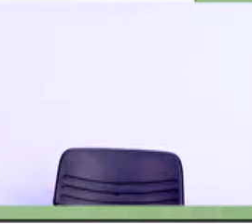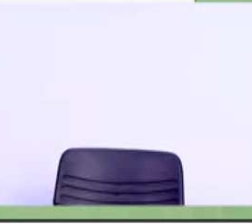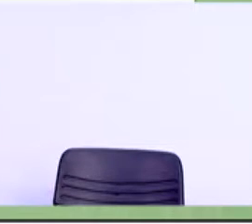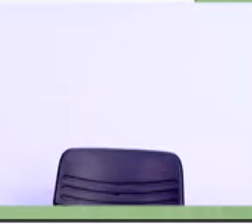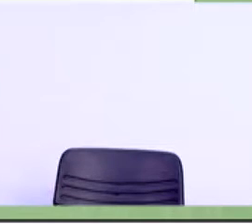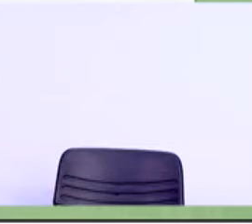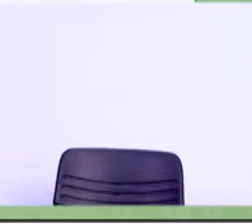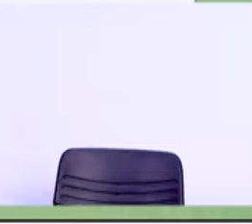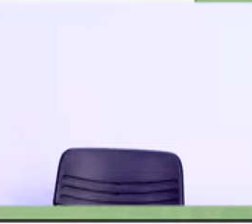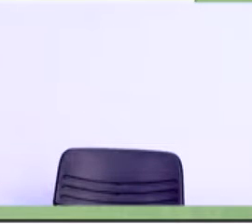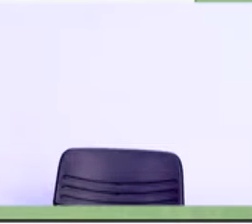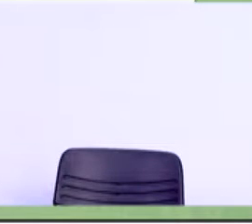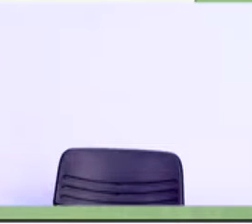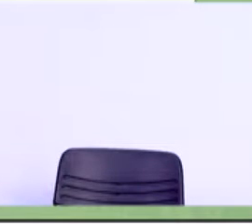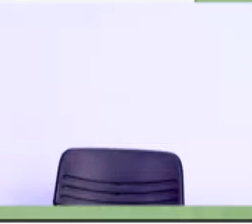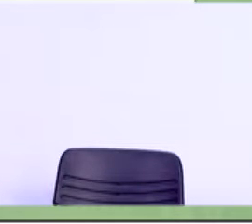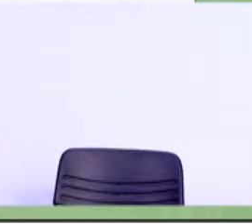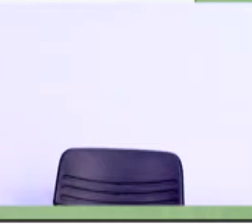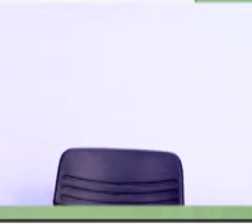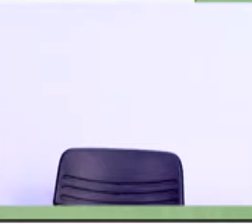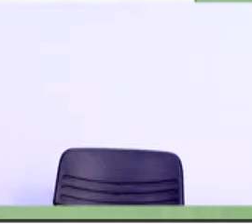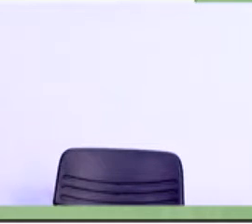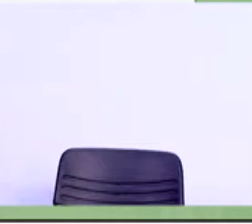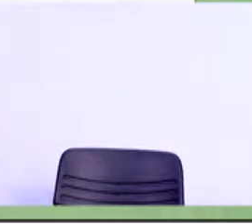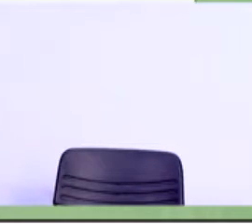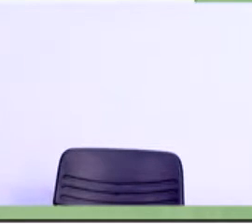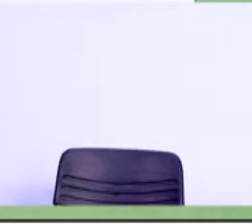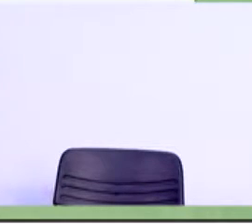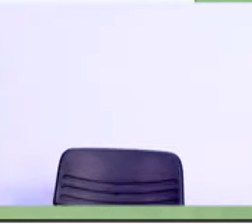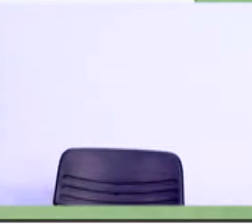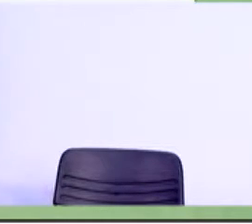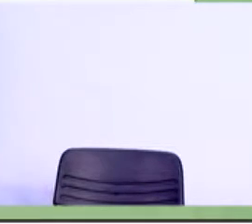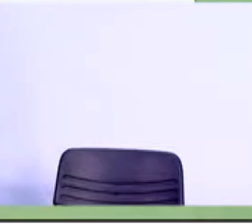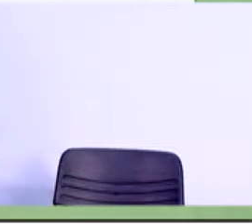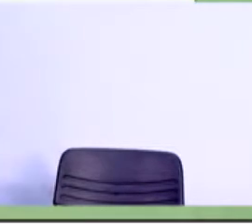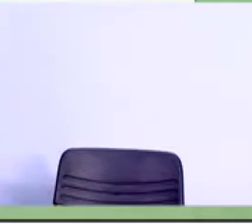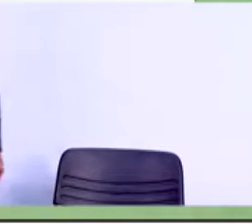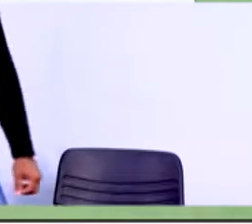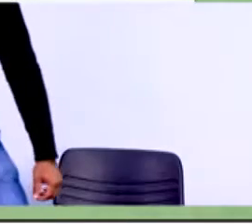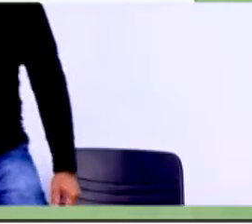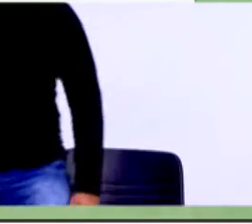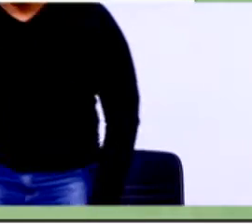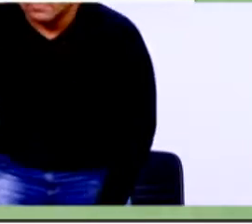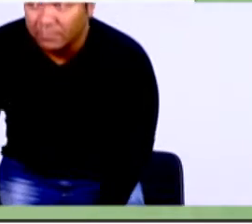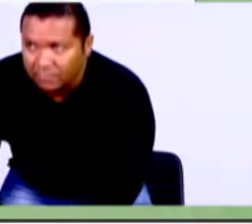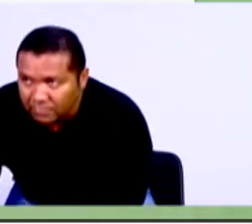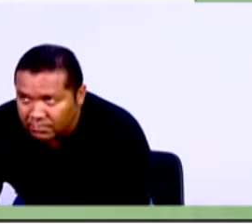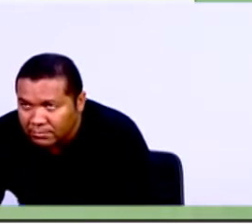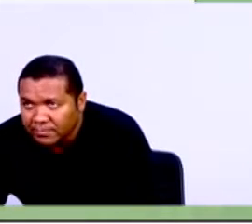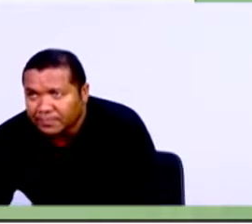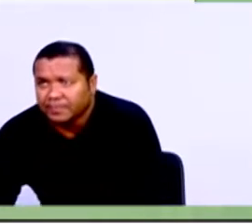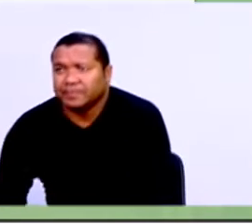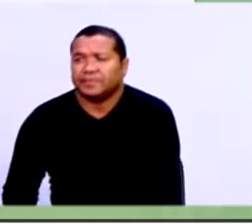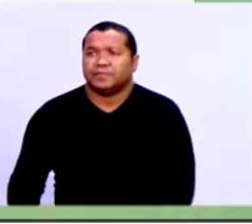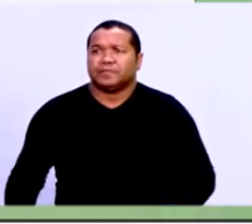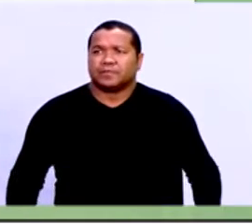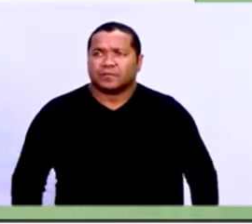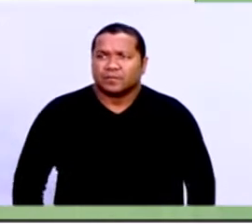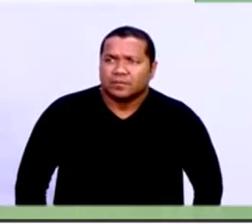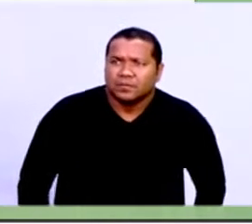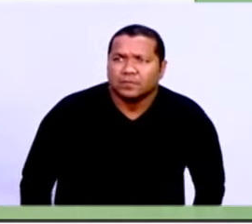vamos falar também de modelagem especificação validação e verificação de requisitos